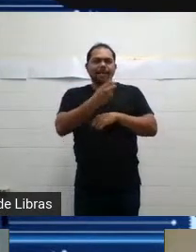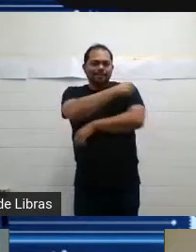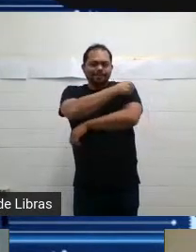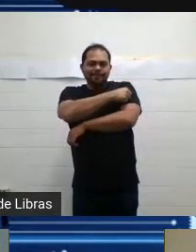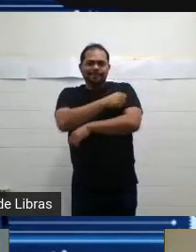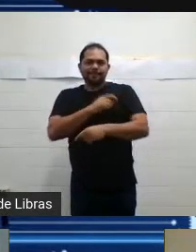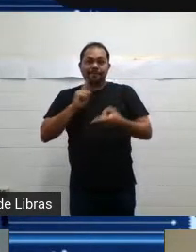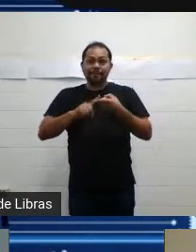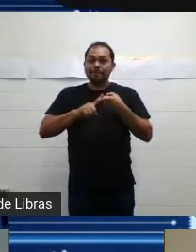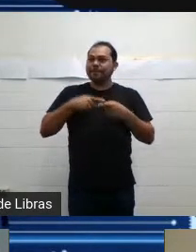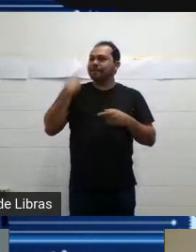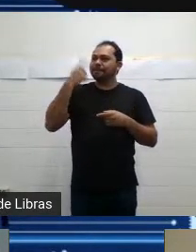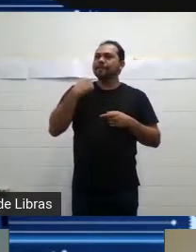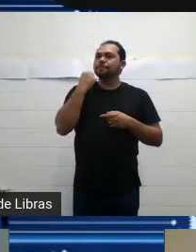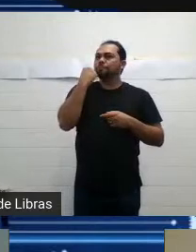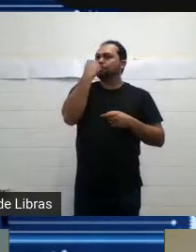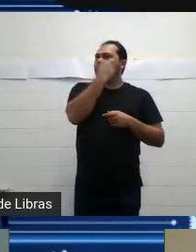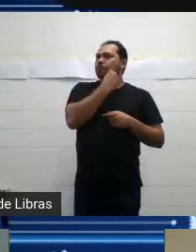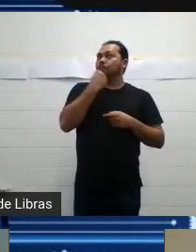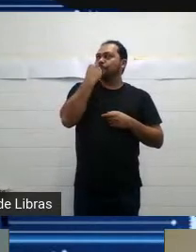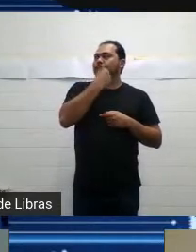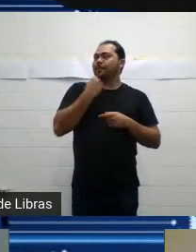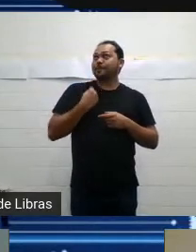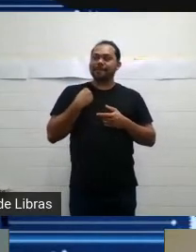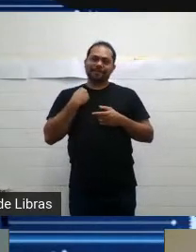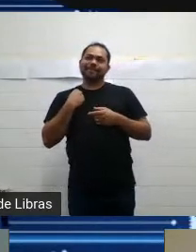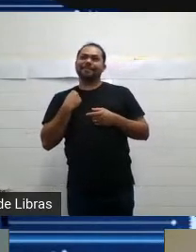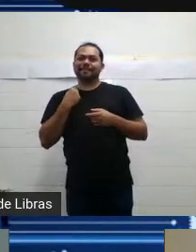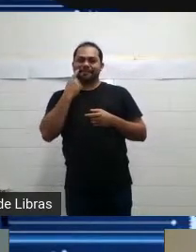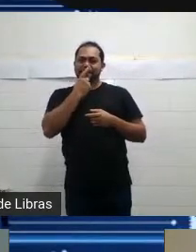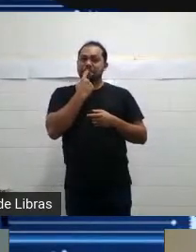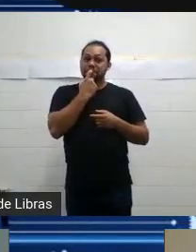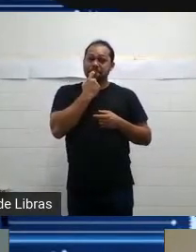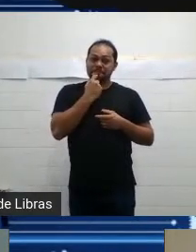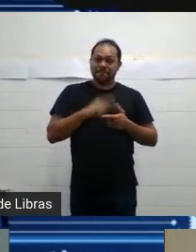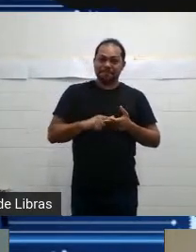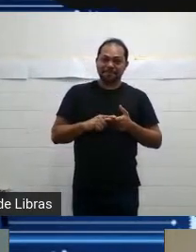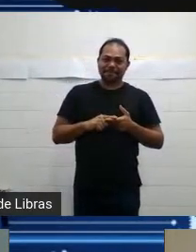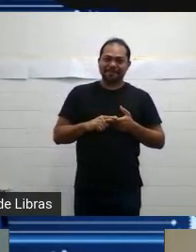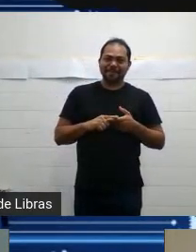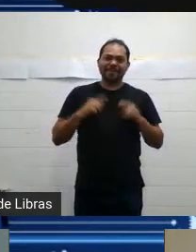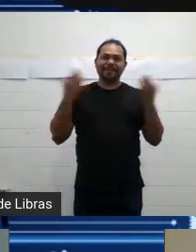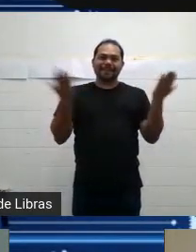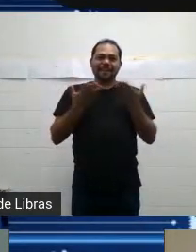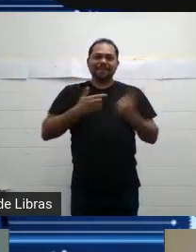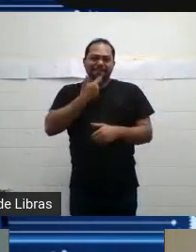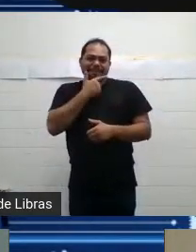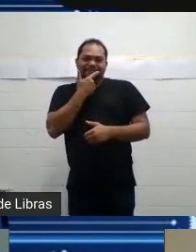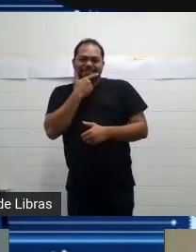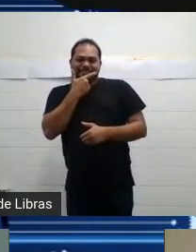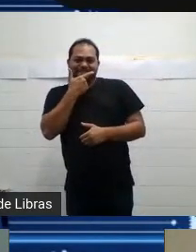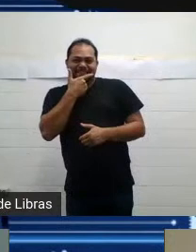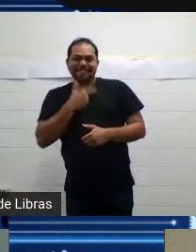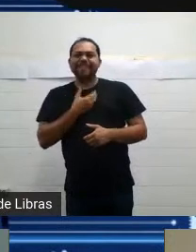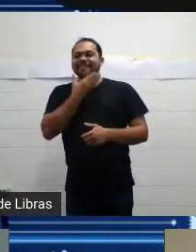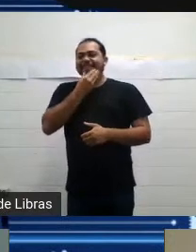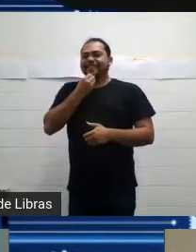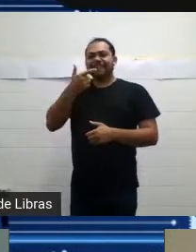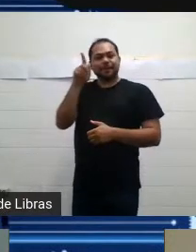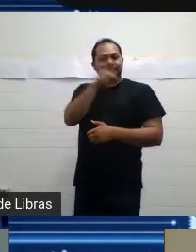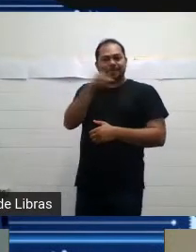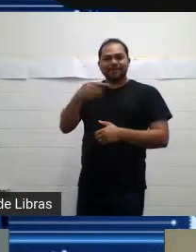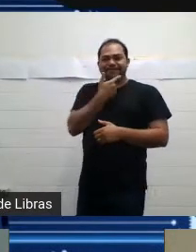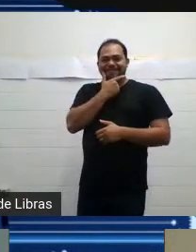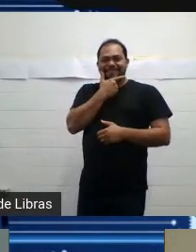meu batom no chat. E agora eu também já estou vingada, porque estão falando do sorriso do Rodrigo também no chat lá do YouTube,